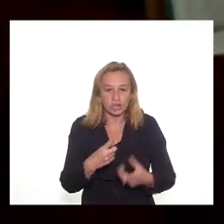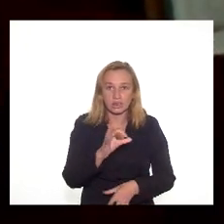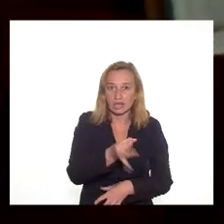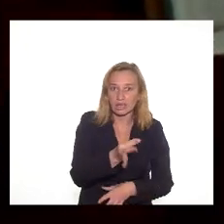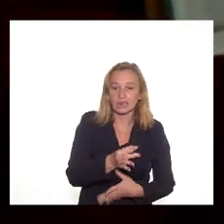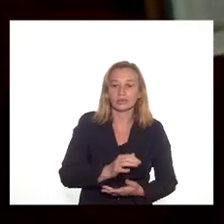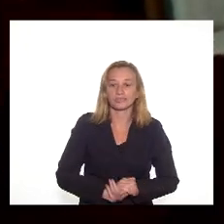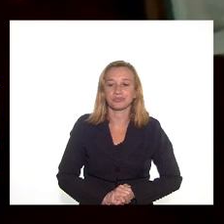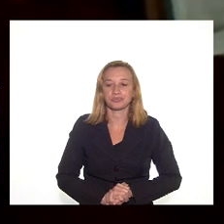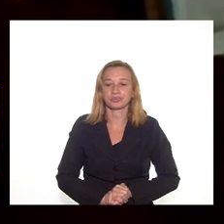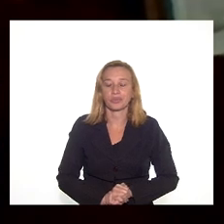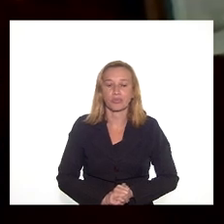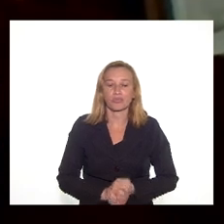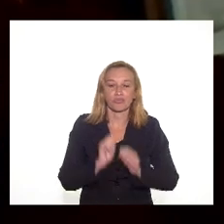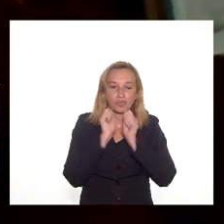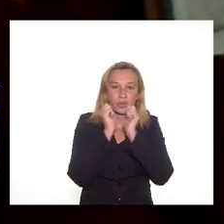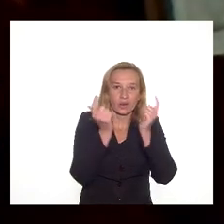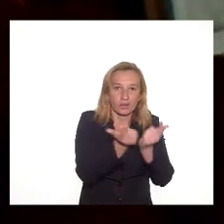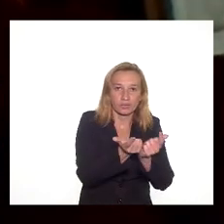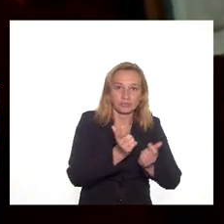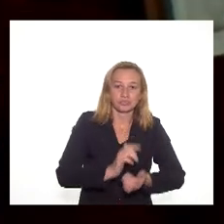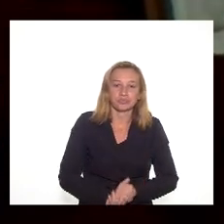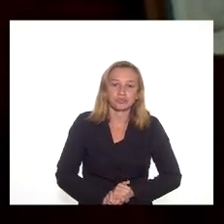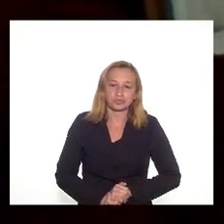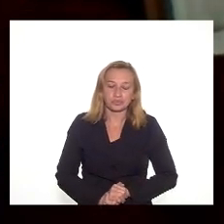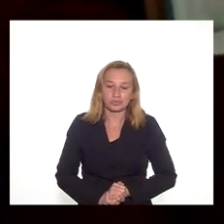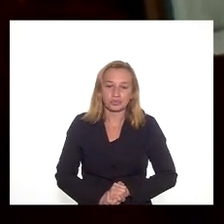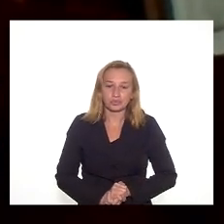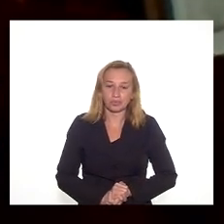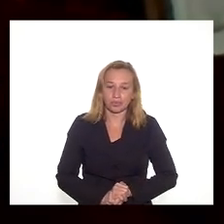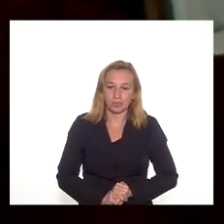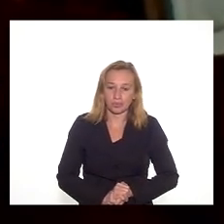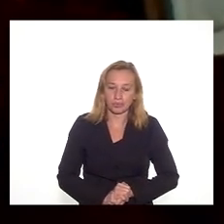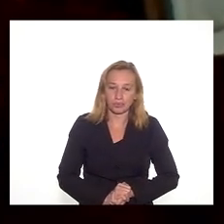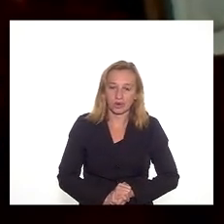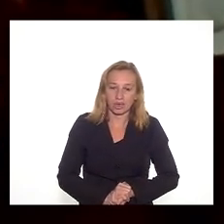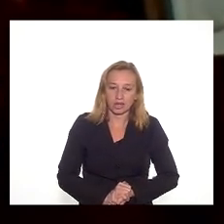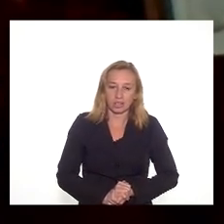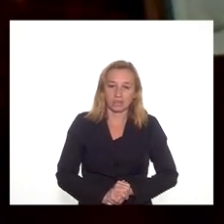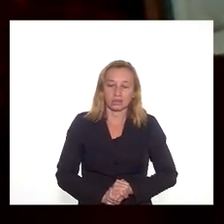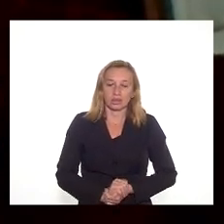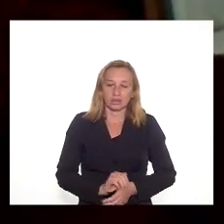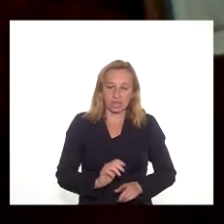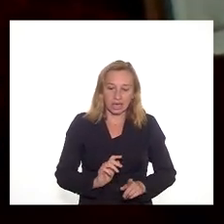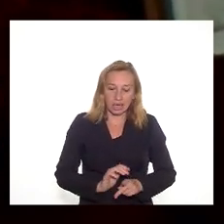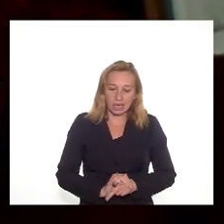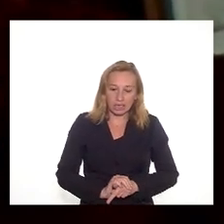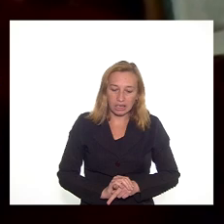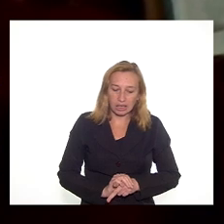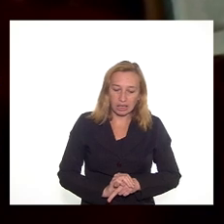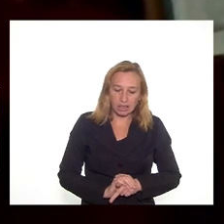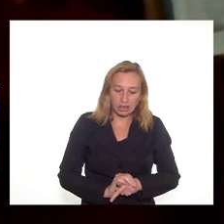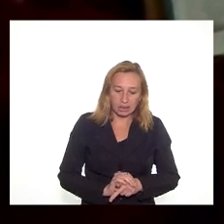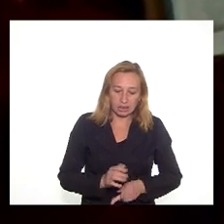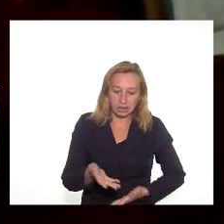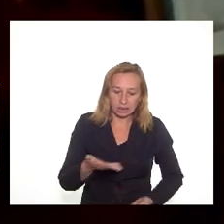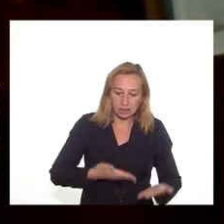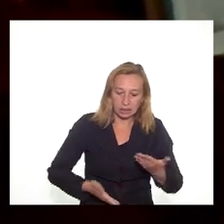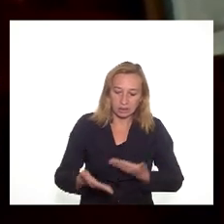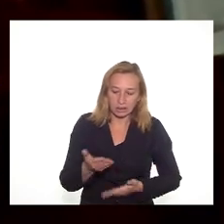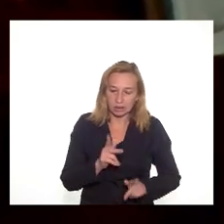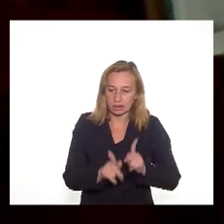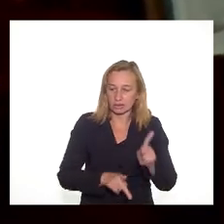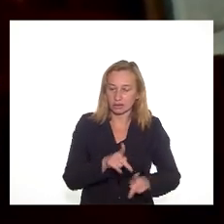que a Assembleia Legislativa está abrindo a porta para a participação popular. Então, eu acho que vai ser muito bom